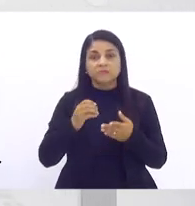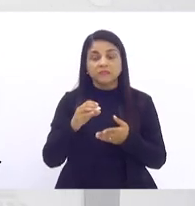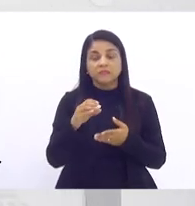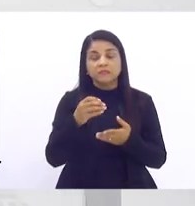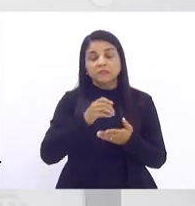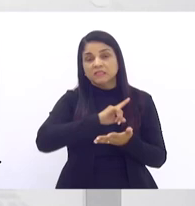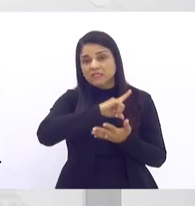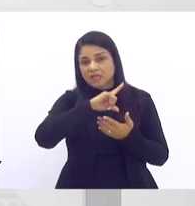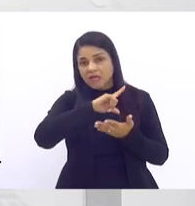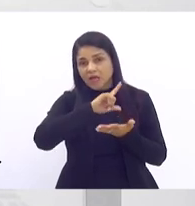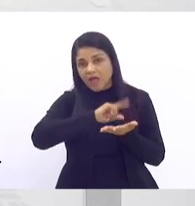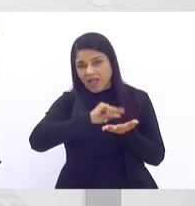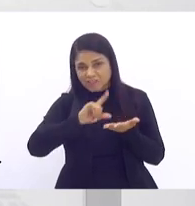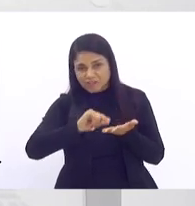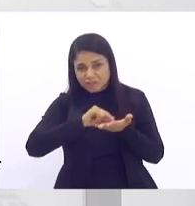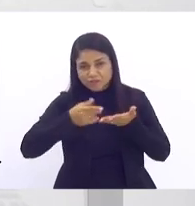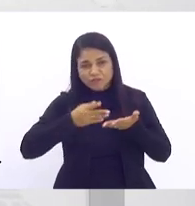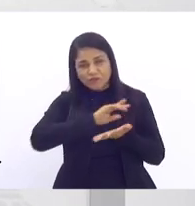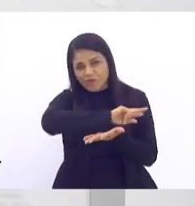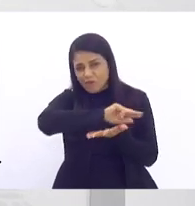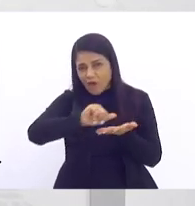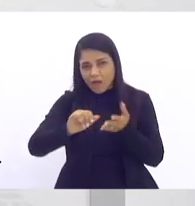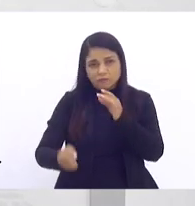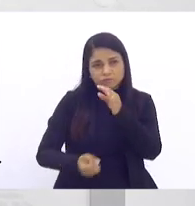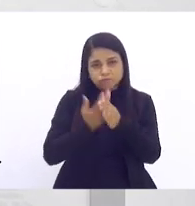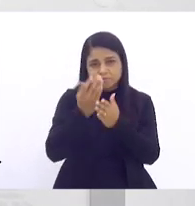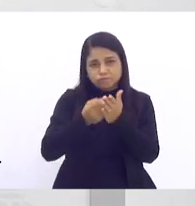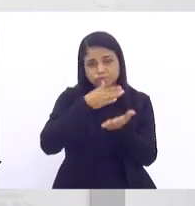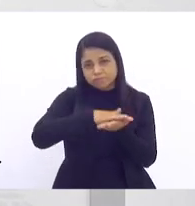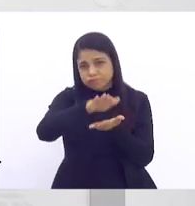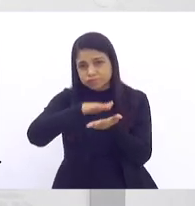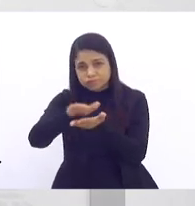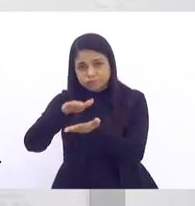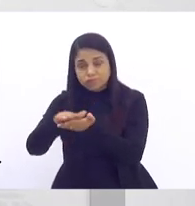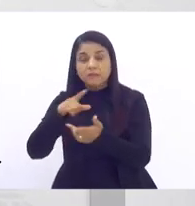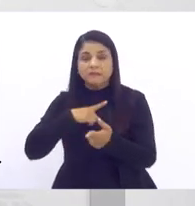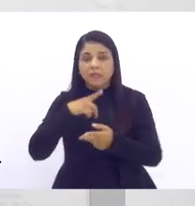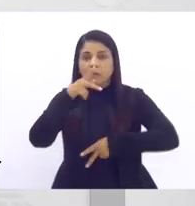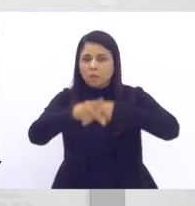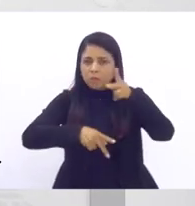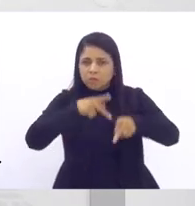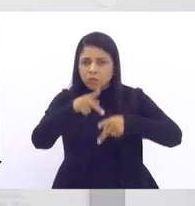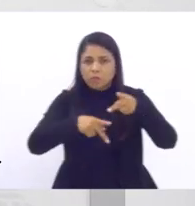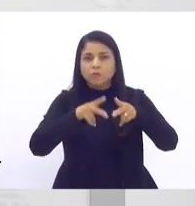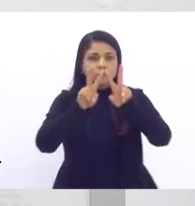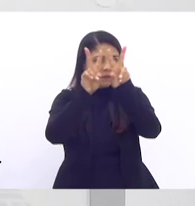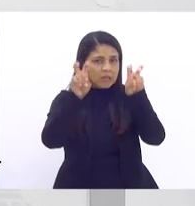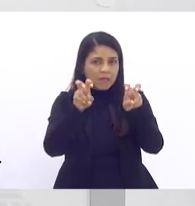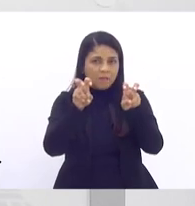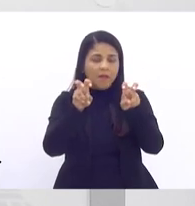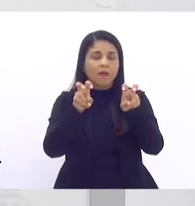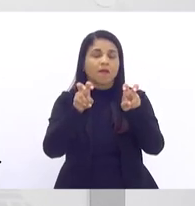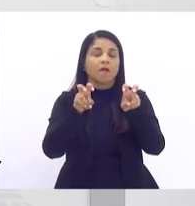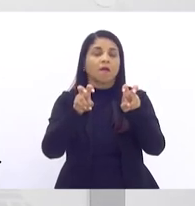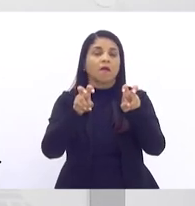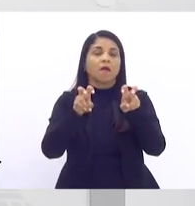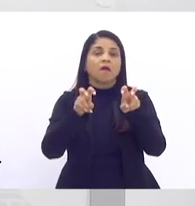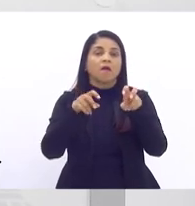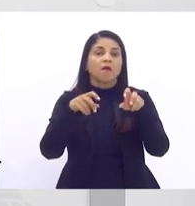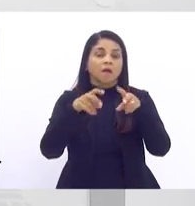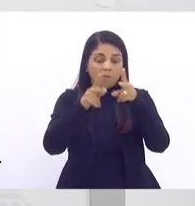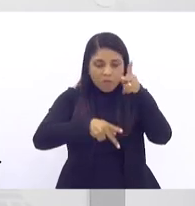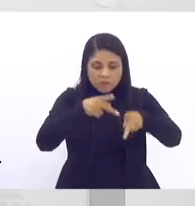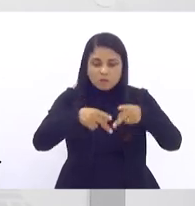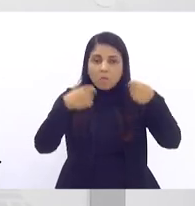ou seja nós temos aí um público imenso necessitando muito muito de atendimento